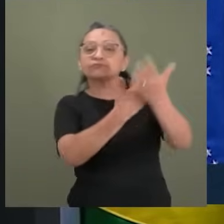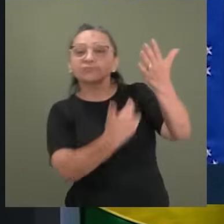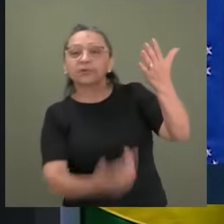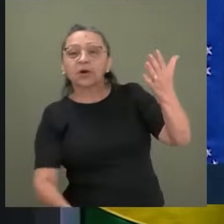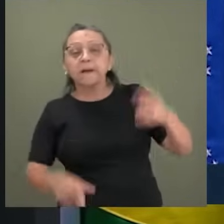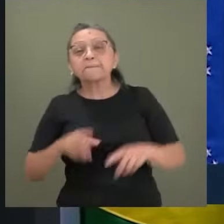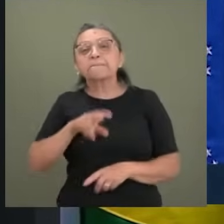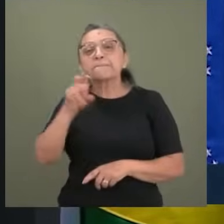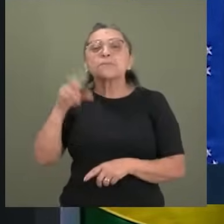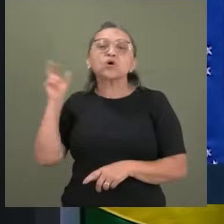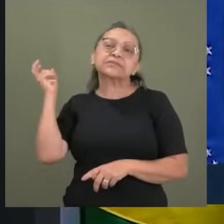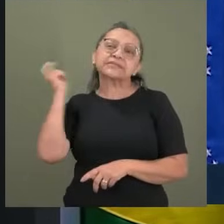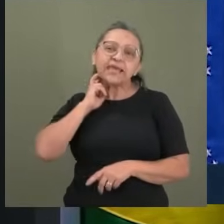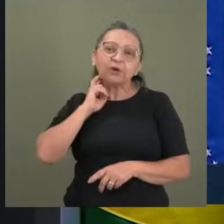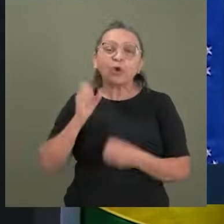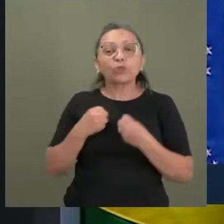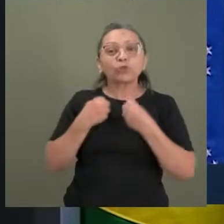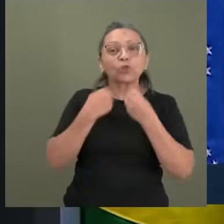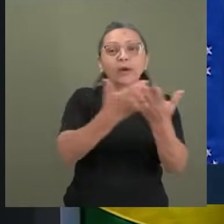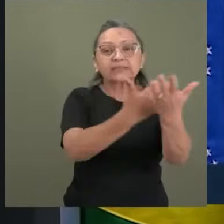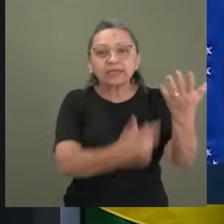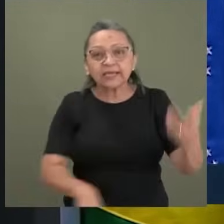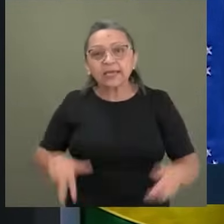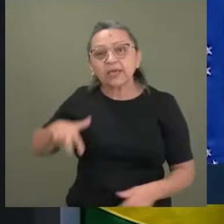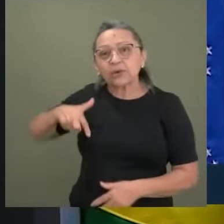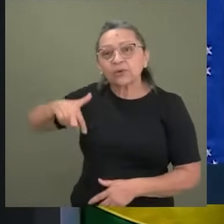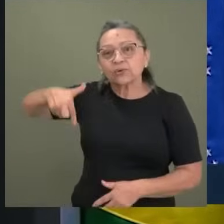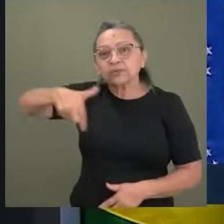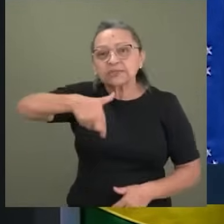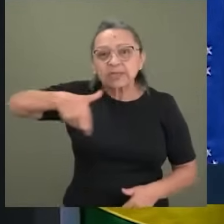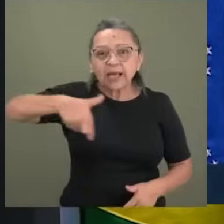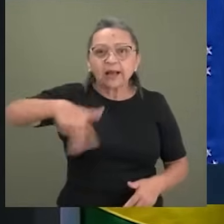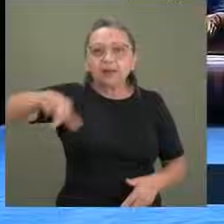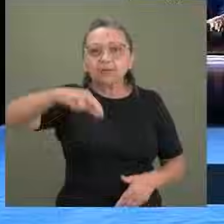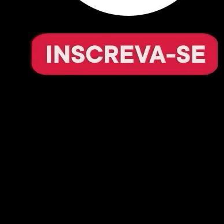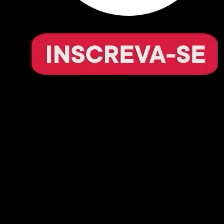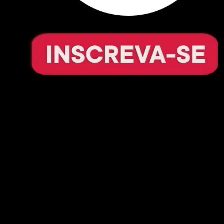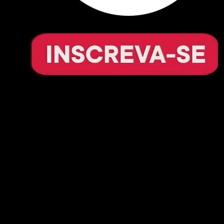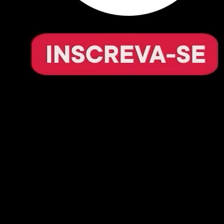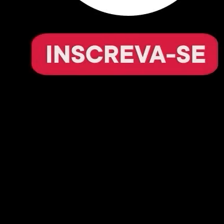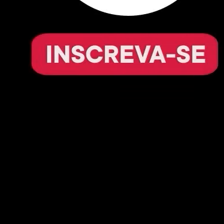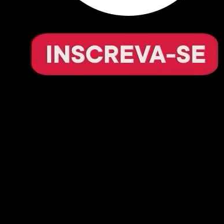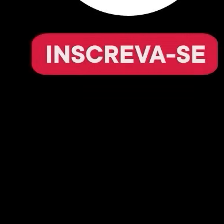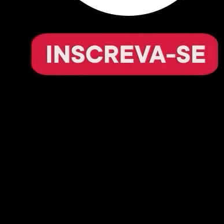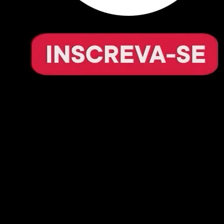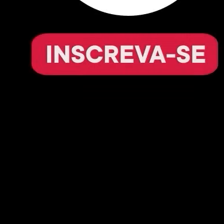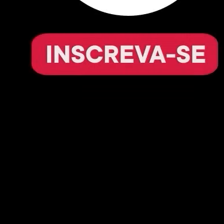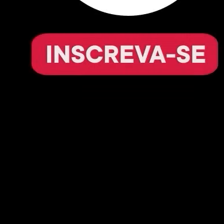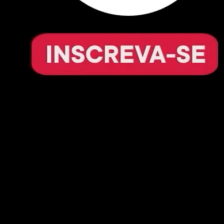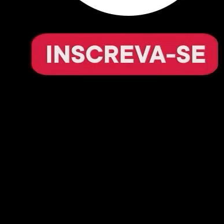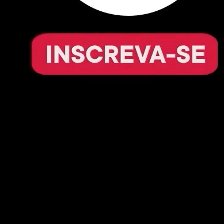o morcego D sangue e o sa cruzar as pernas Obrigado Senor presidente